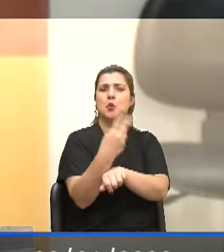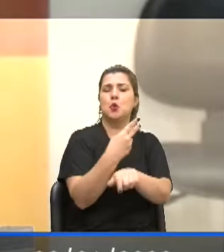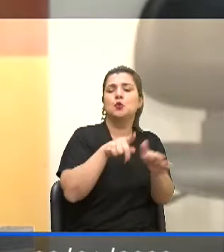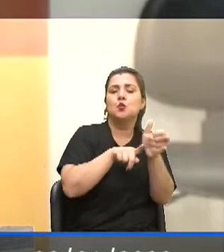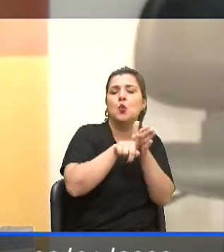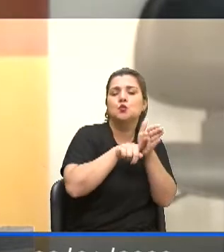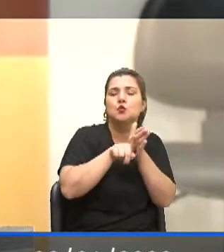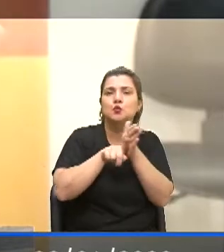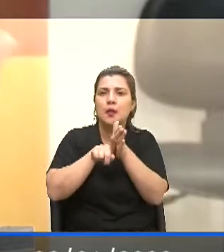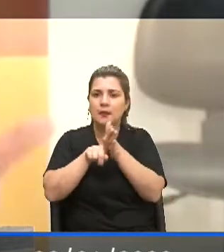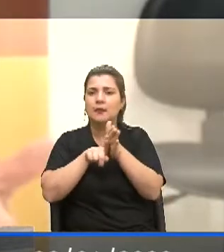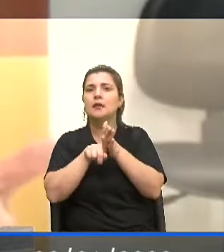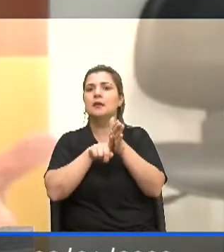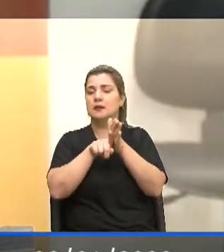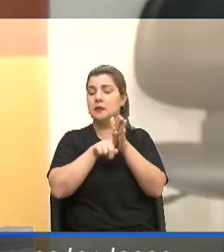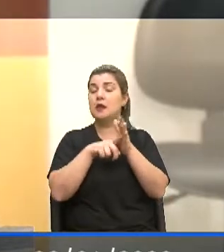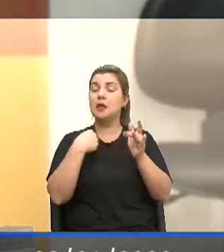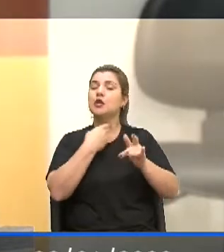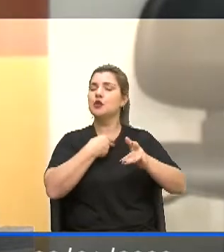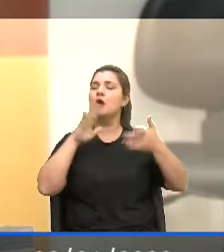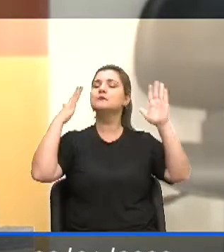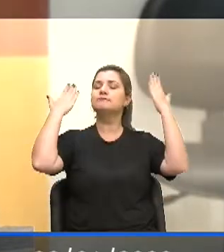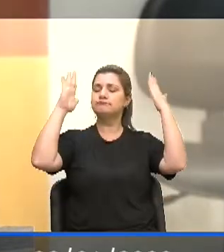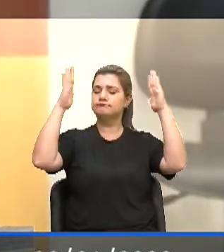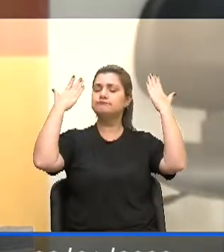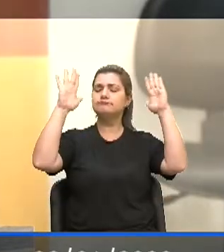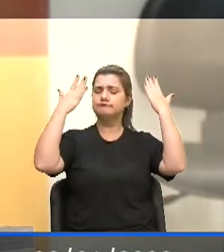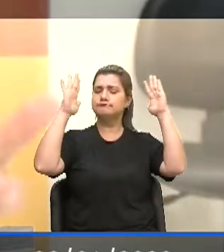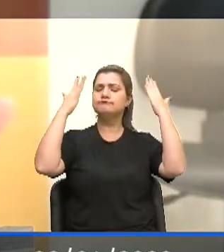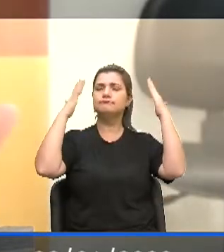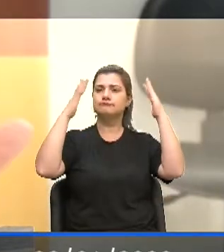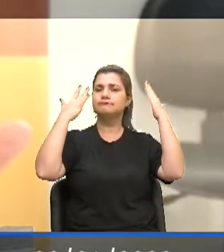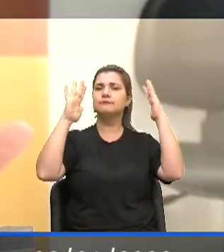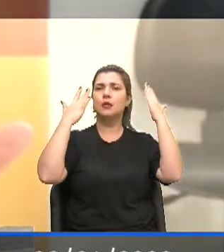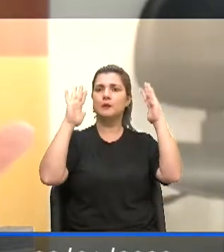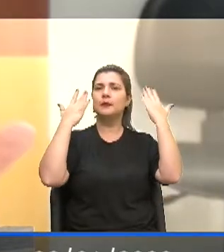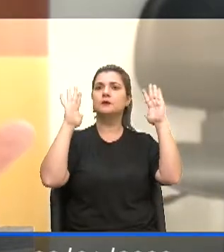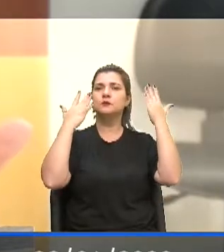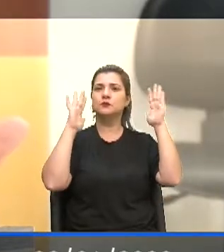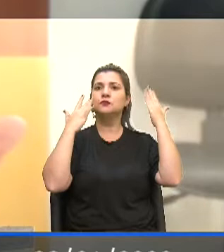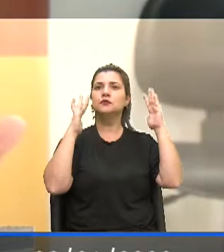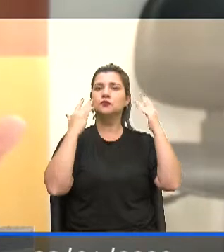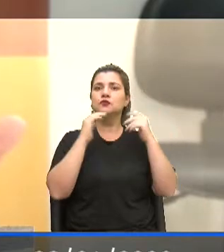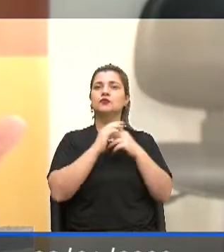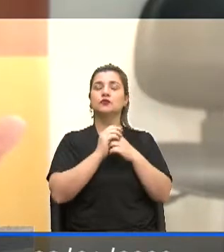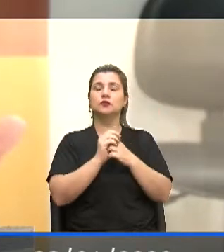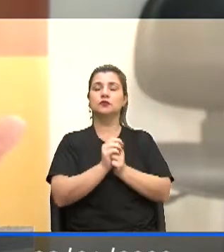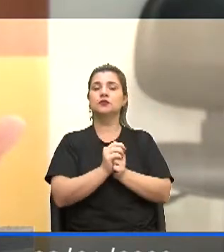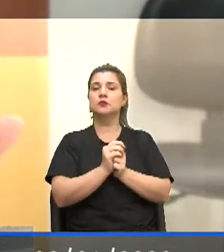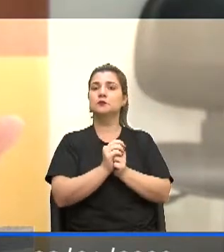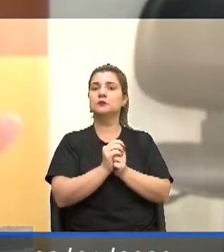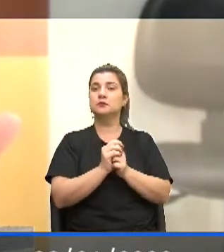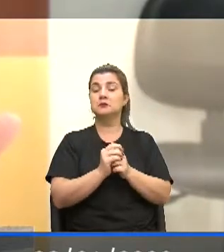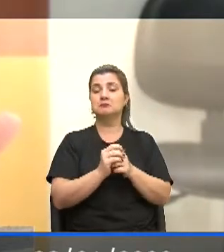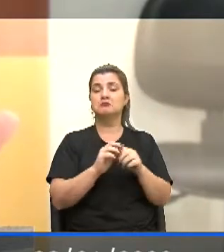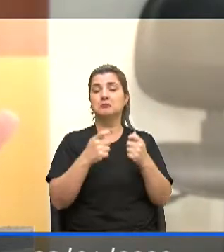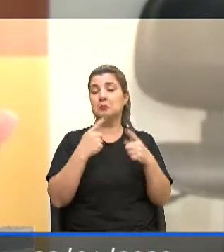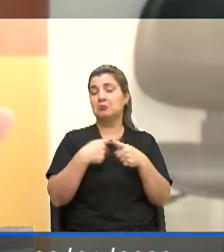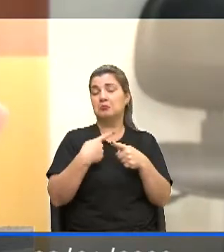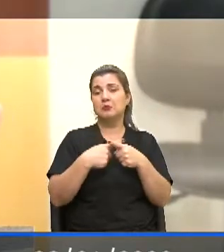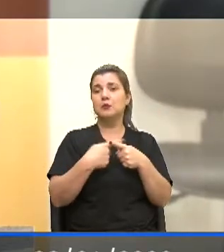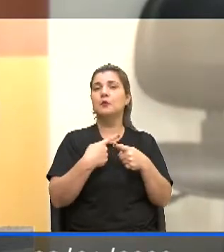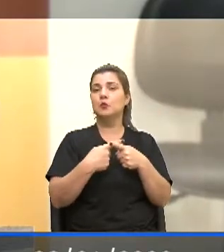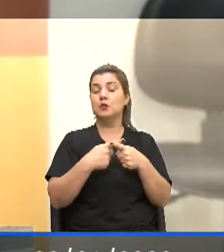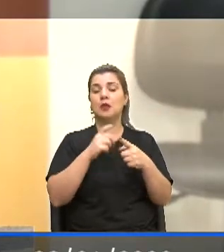Sírio-Libanês. Nós aplaudimos, como eu disse que eu concordava, nós aplaudimos porque isso, de fato,